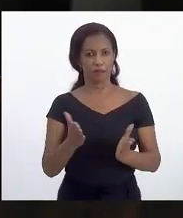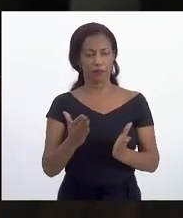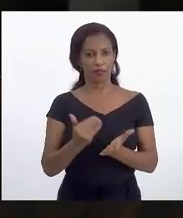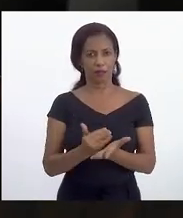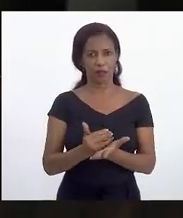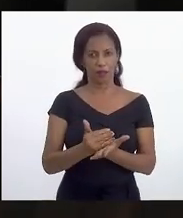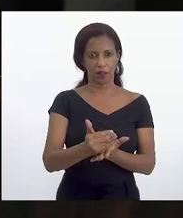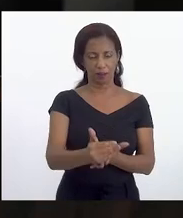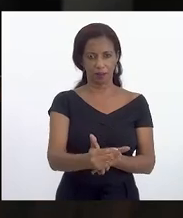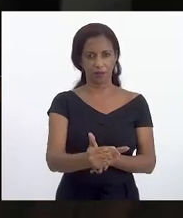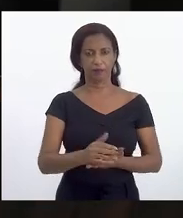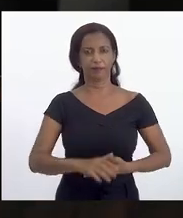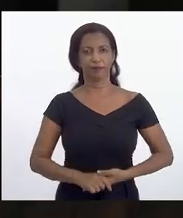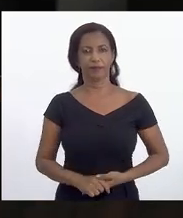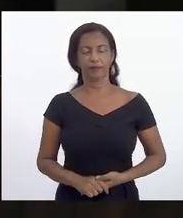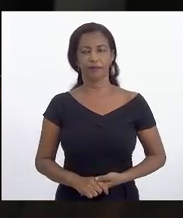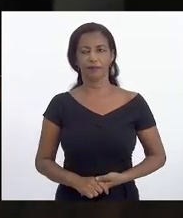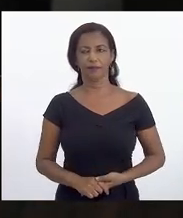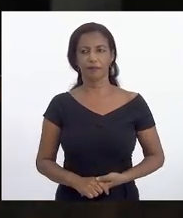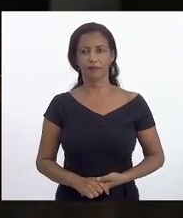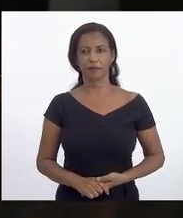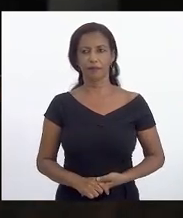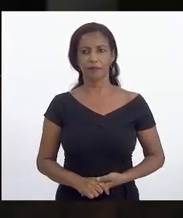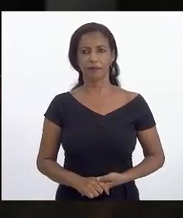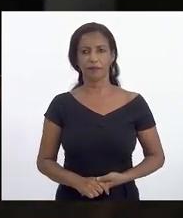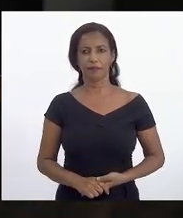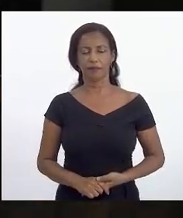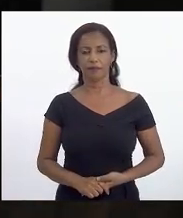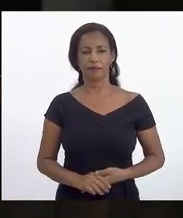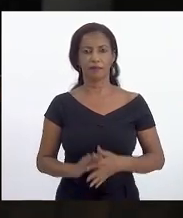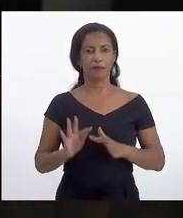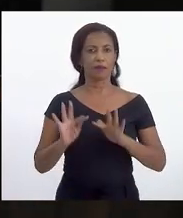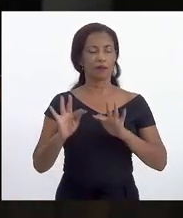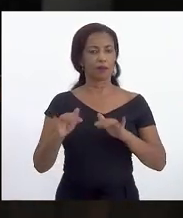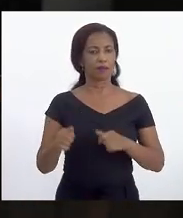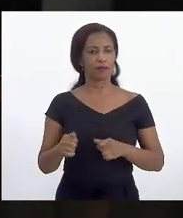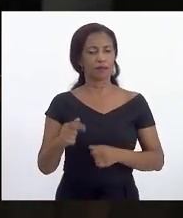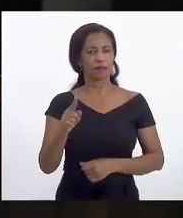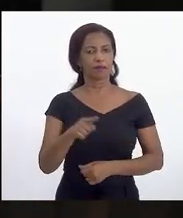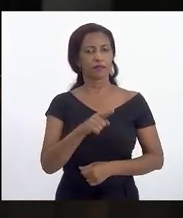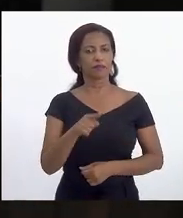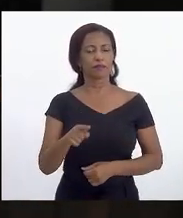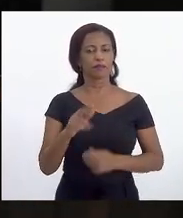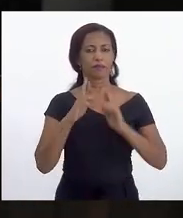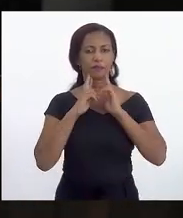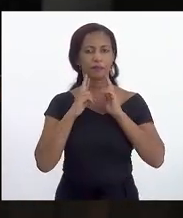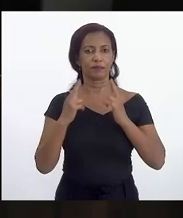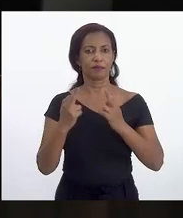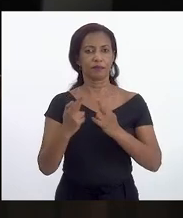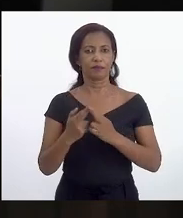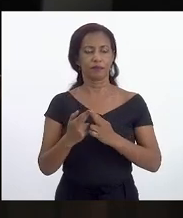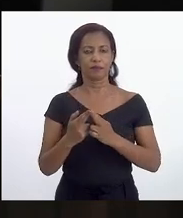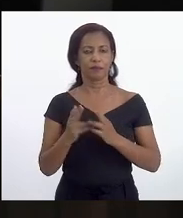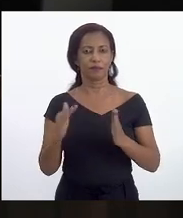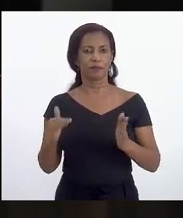expediente Inicial está suspensa a sessão